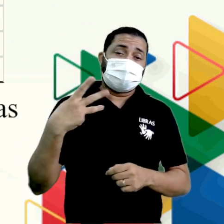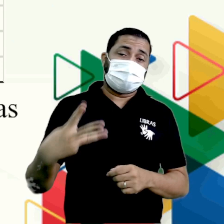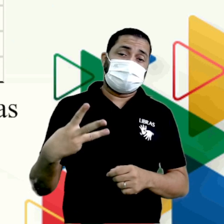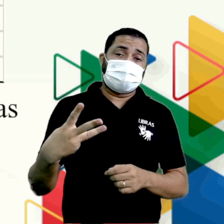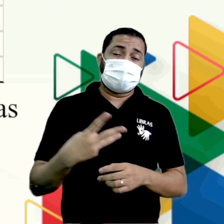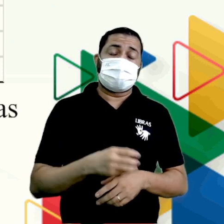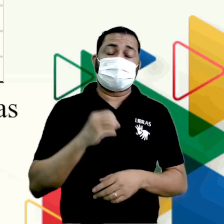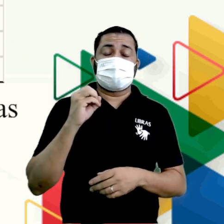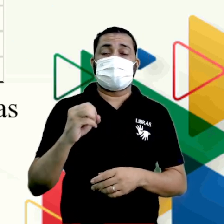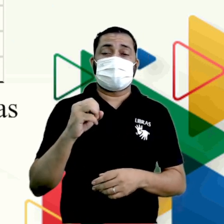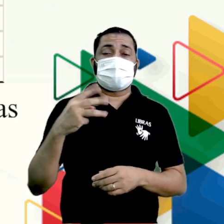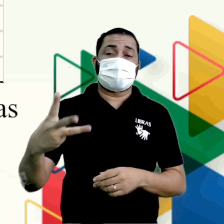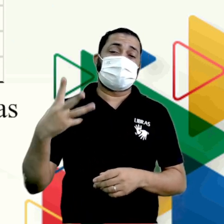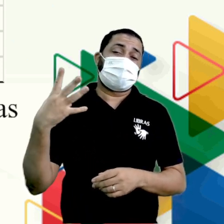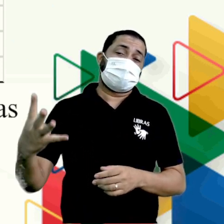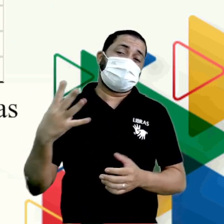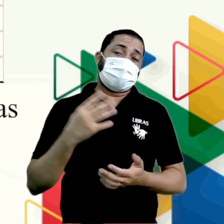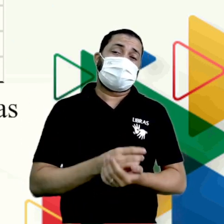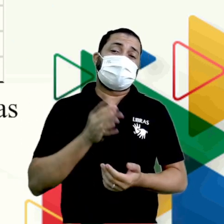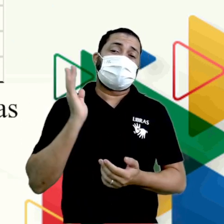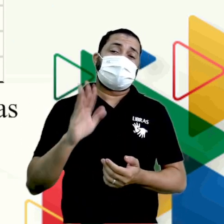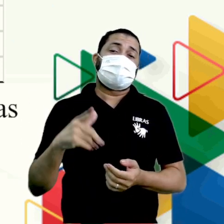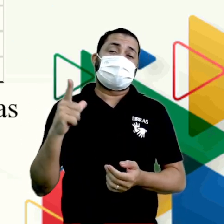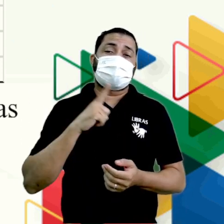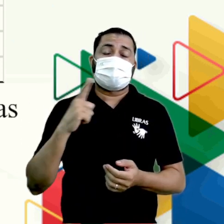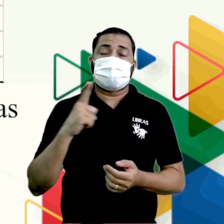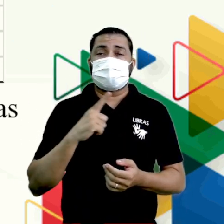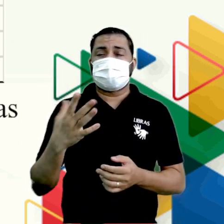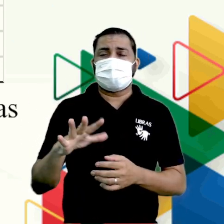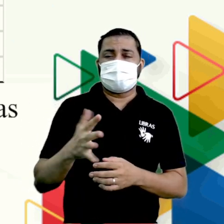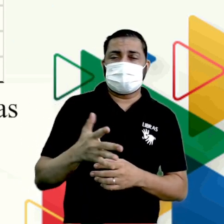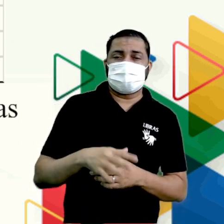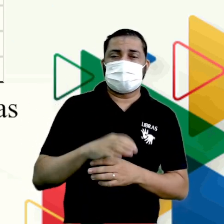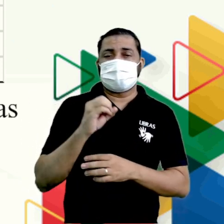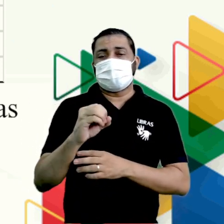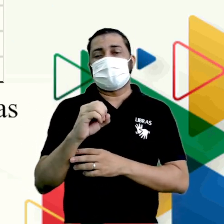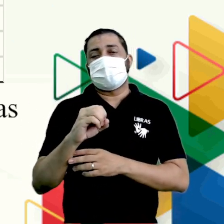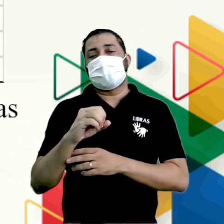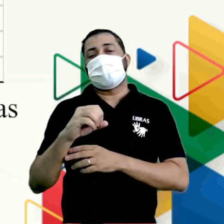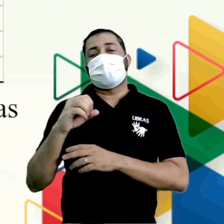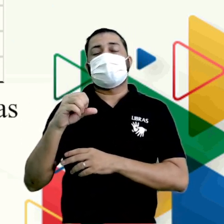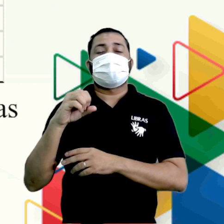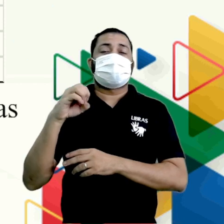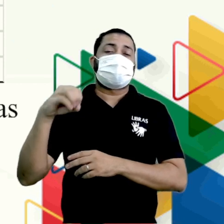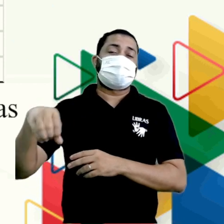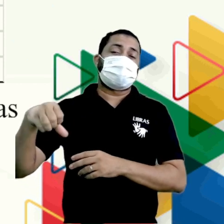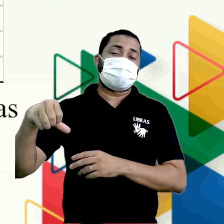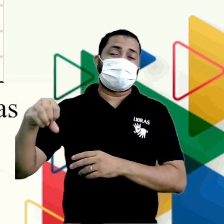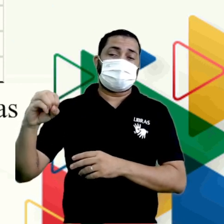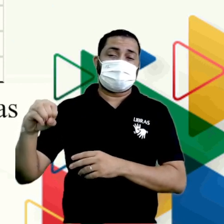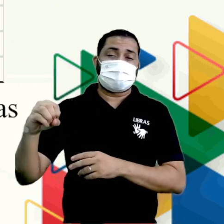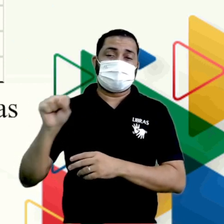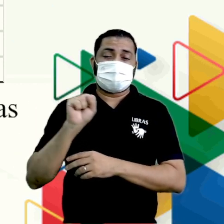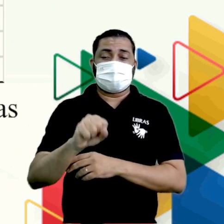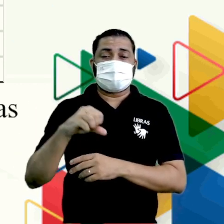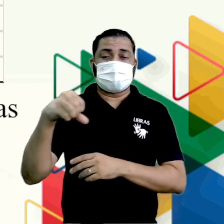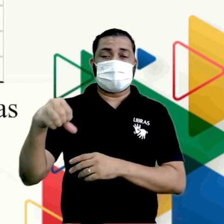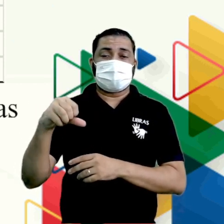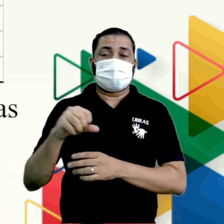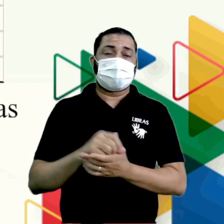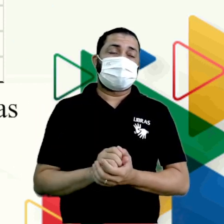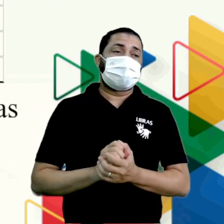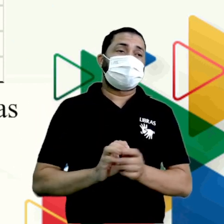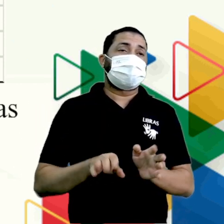1,23 com o 0,34, já vai dar algo aí na casa dos 0,90, né? Na verdade, 0,89